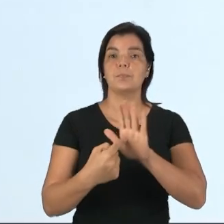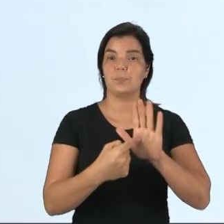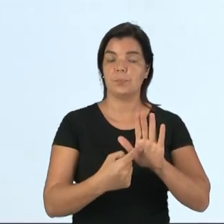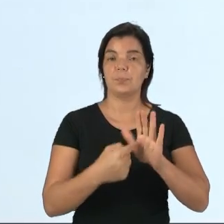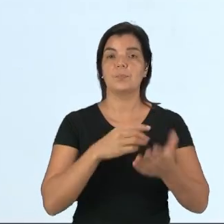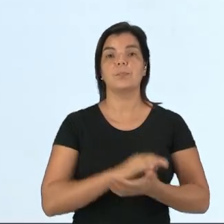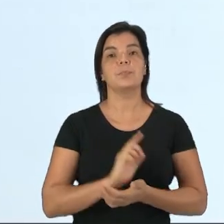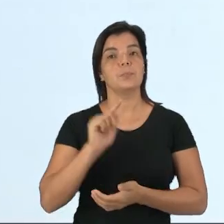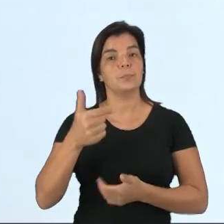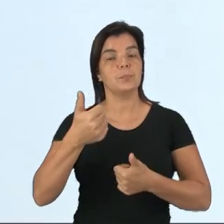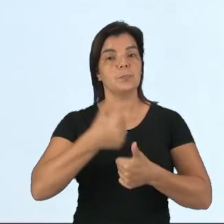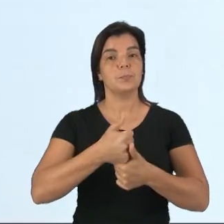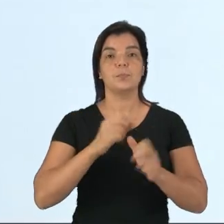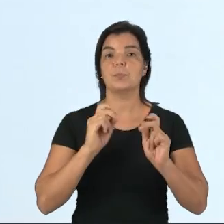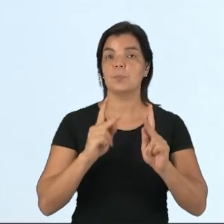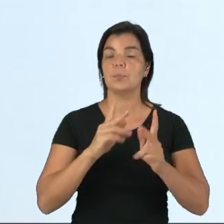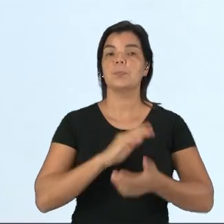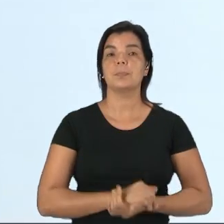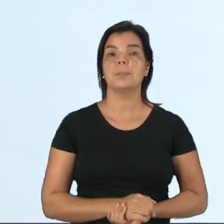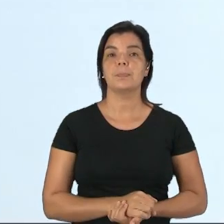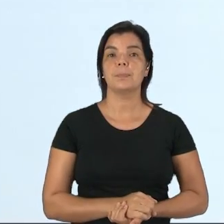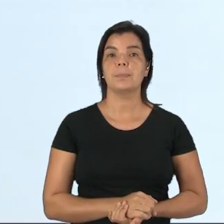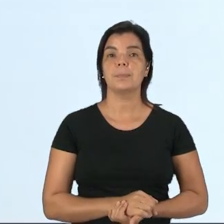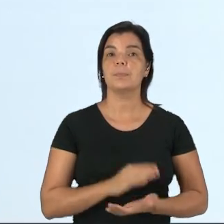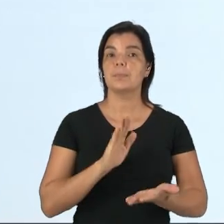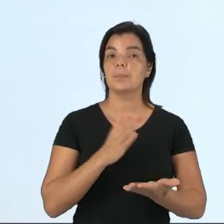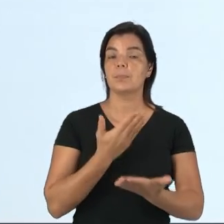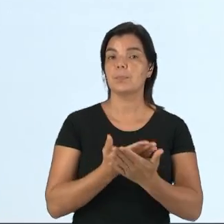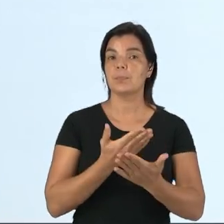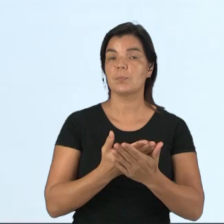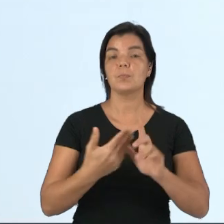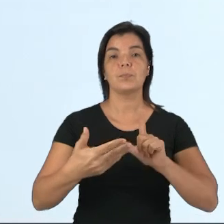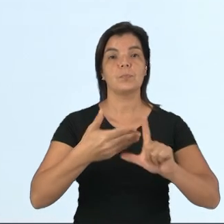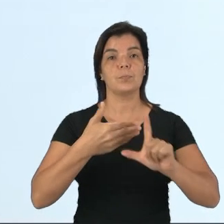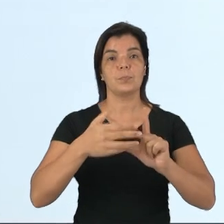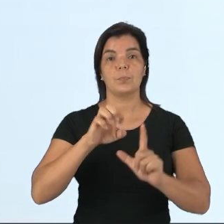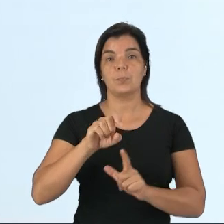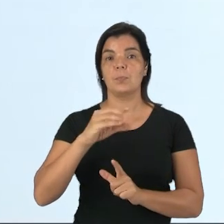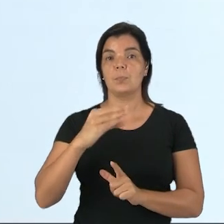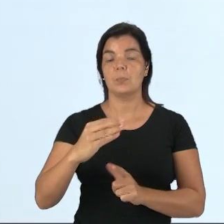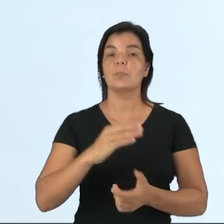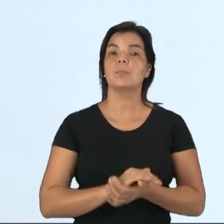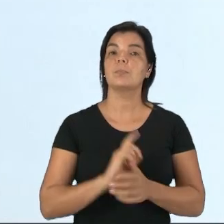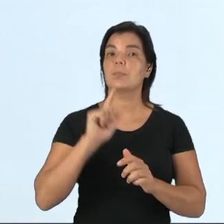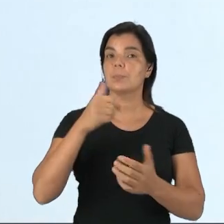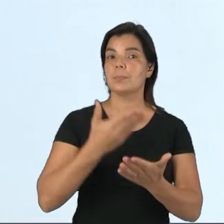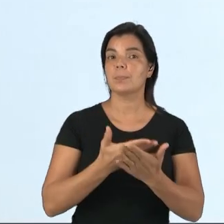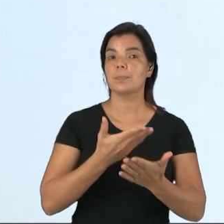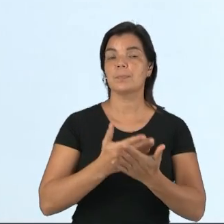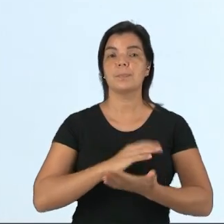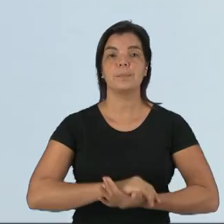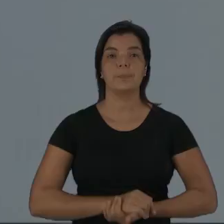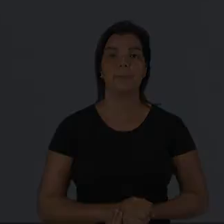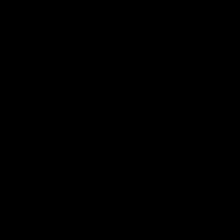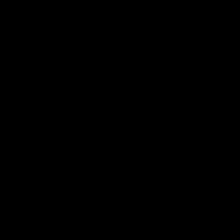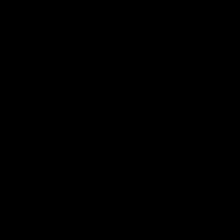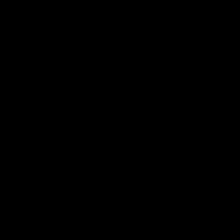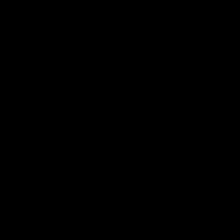e substitui na outra, ok? Então, fechando aqui nossa aula, não esqueça de entrar na plataforma Eduque e até a próxima aula, pessoal.